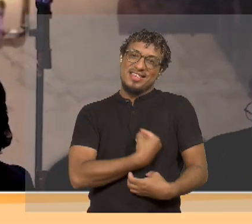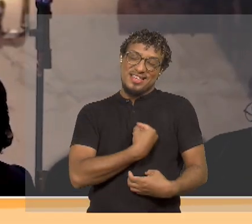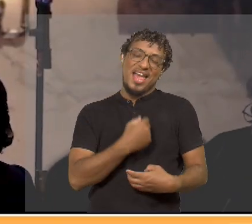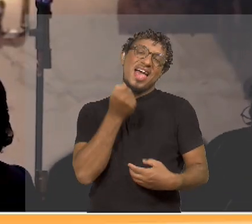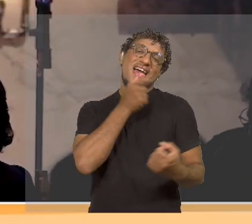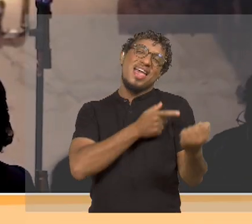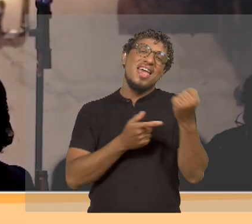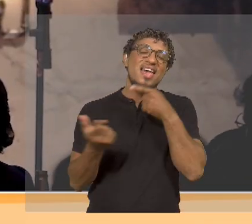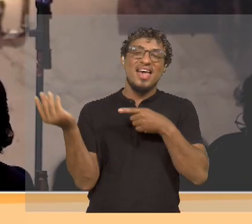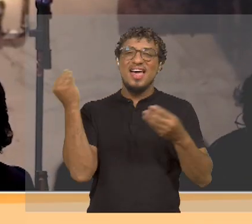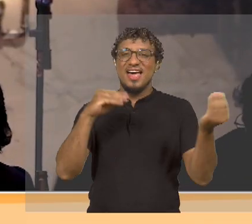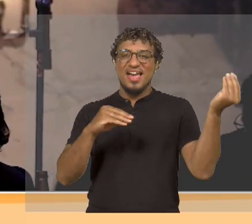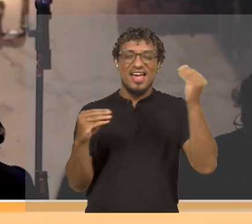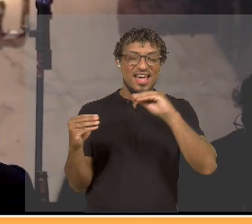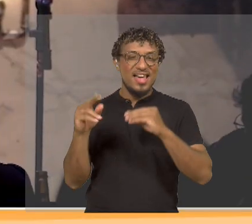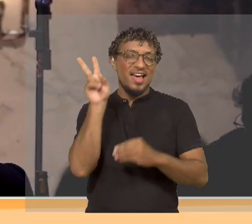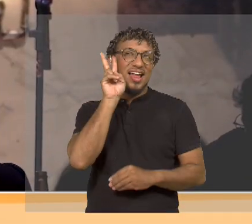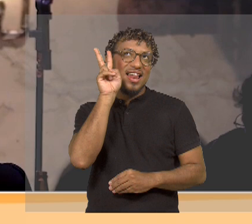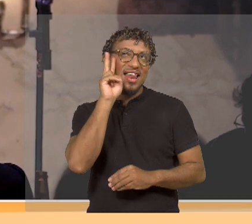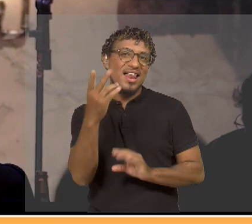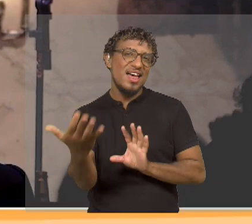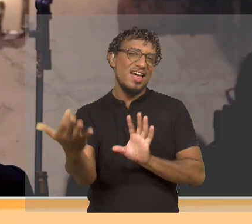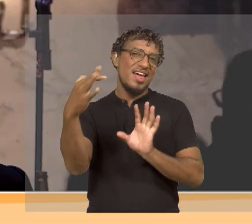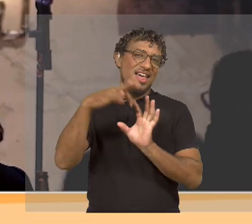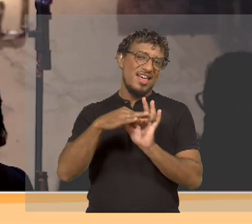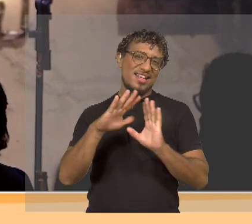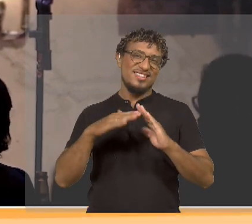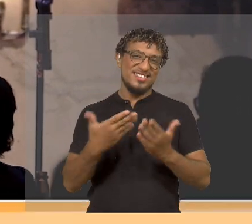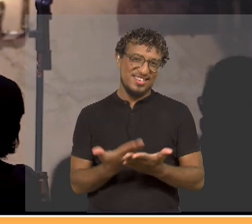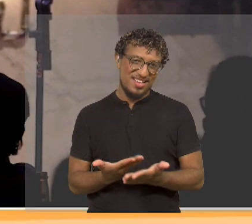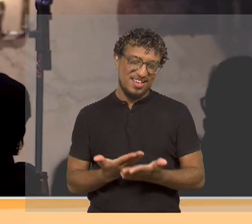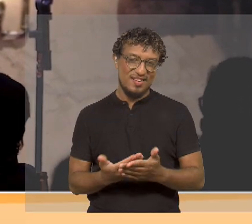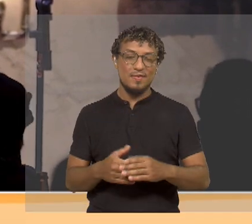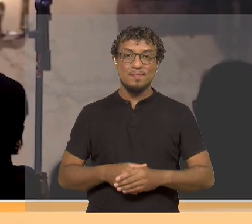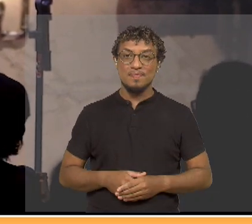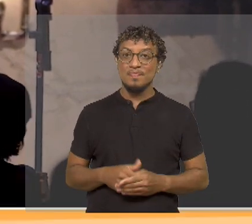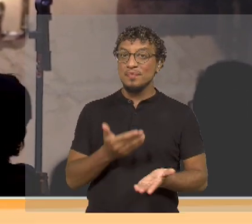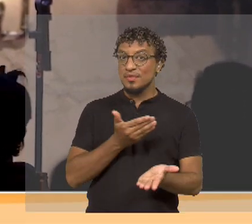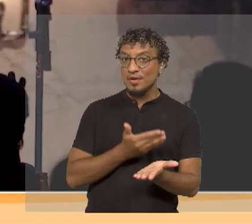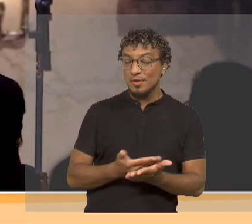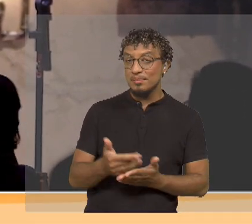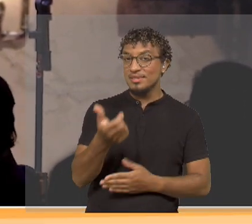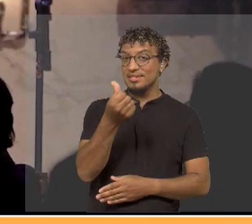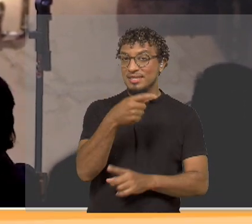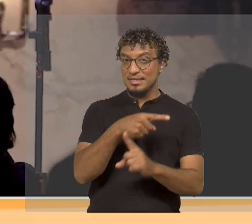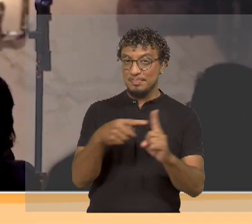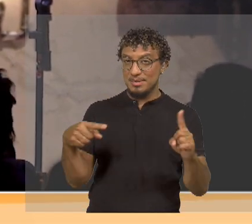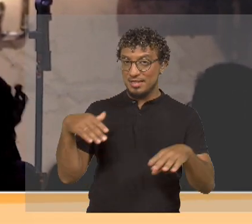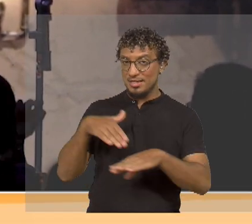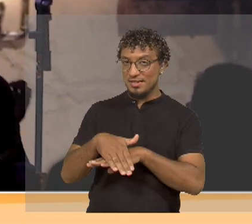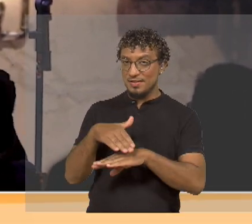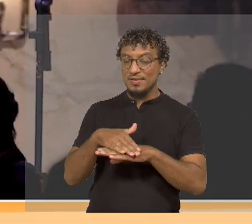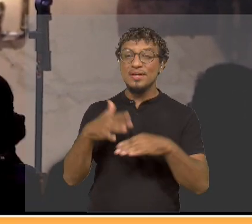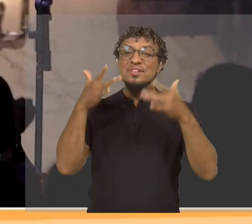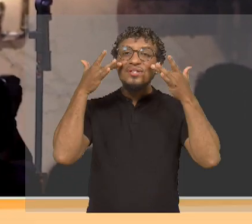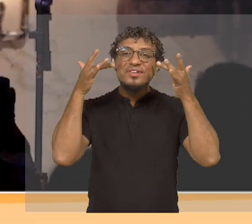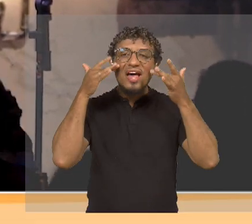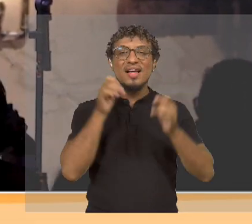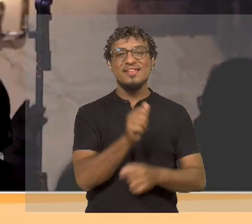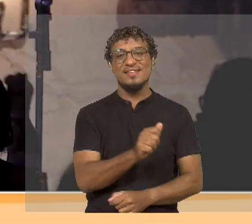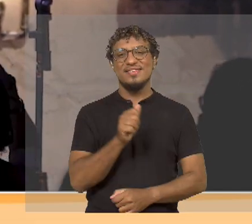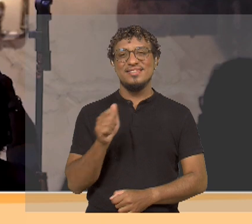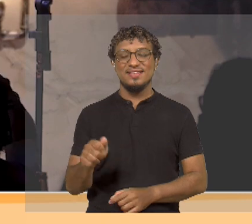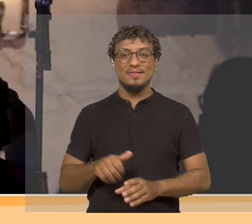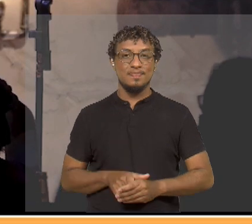se divertir com aquelas piadas da época da escola. É a partir de 6h30 da noite no Teatro Arthur